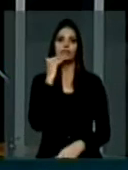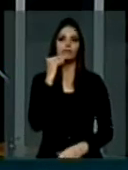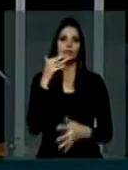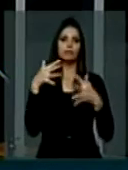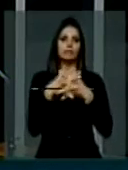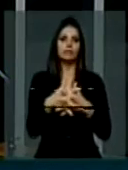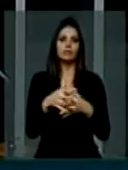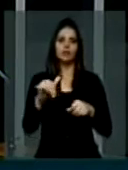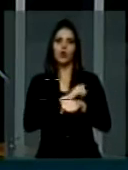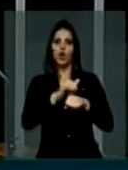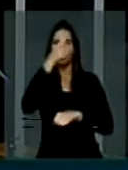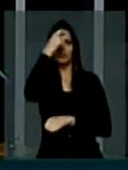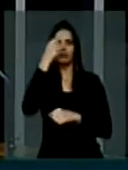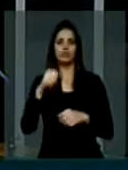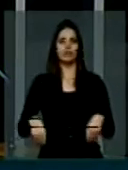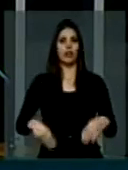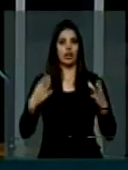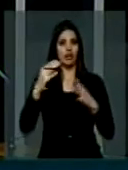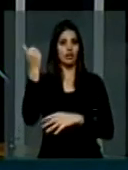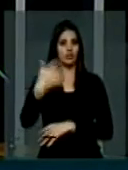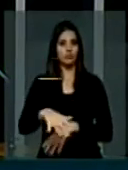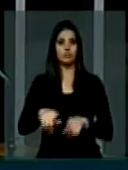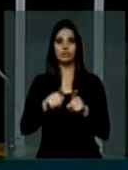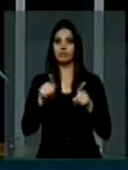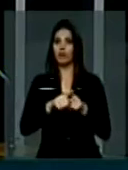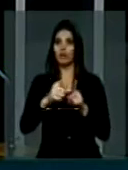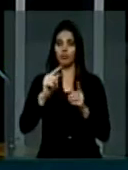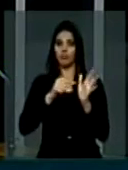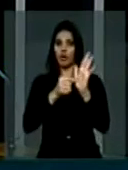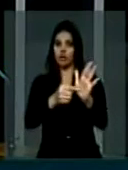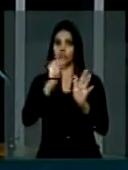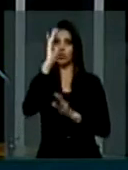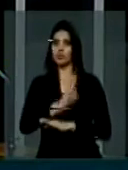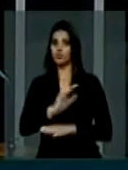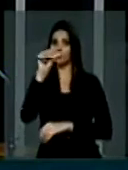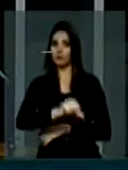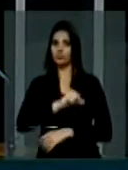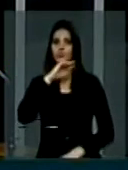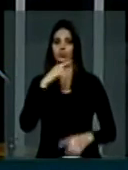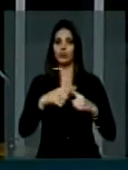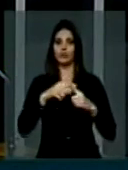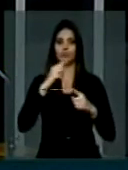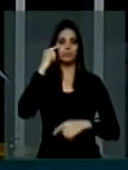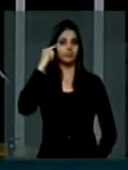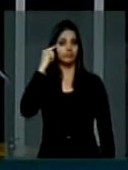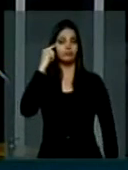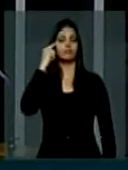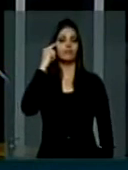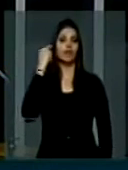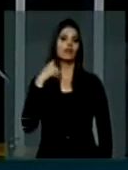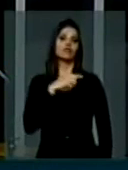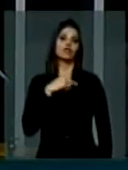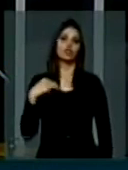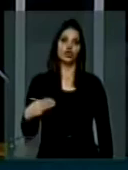logística, oneram custos e comprometem a imagem do país, como ocorreu há pouco, quando a China cancelou um carregamento de